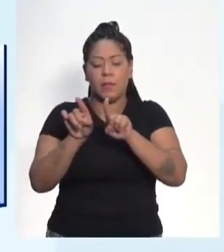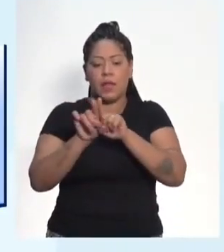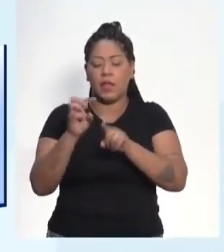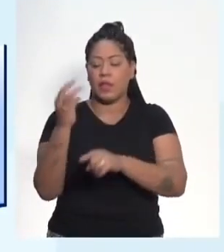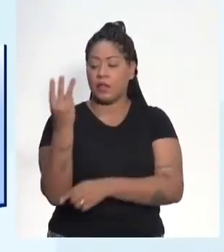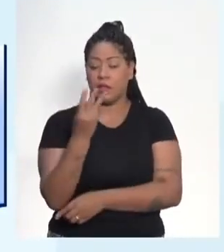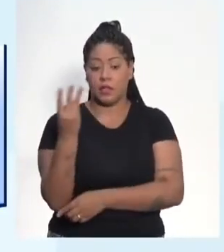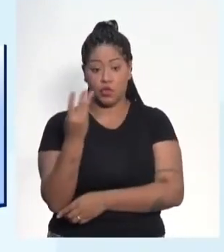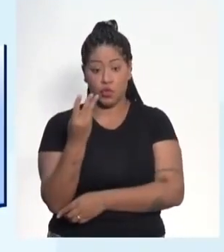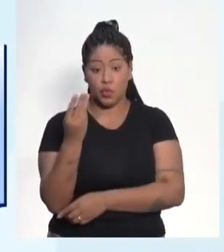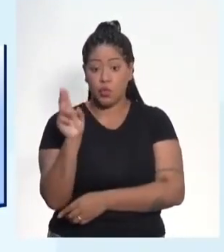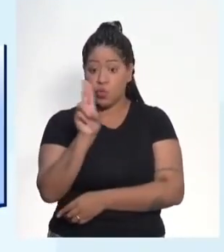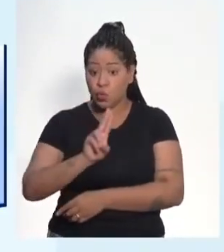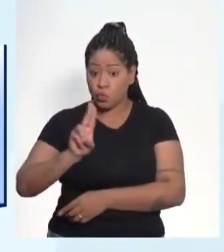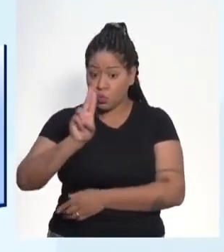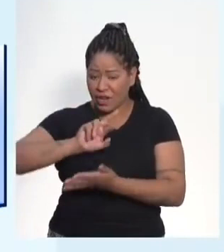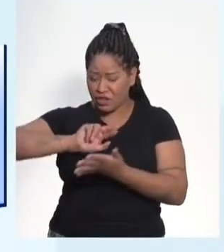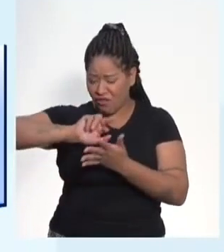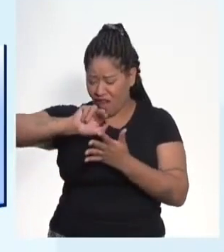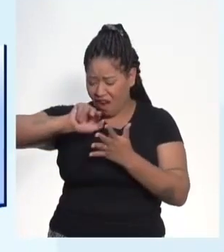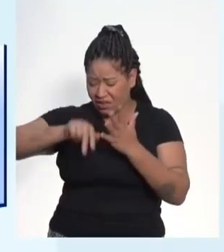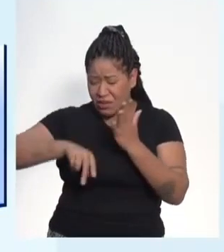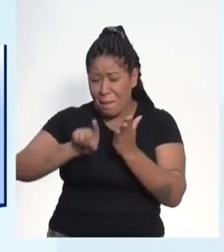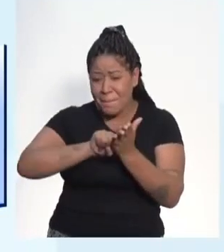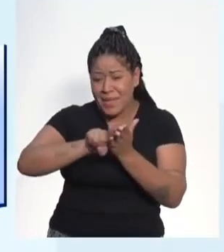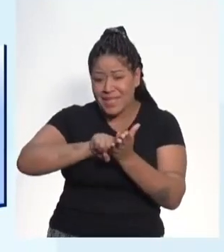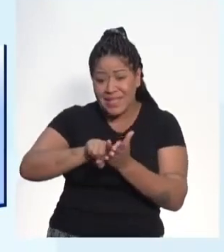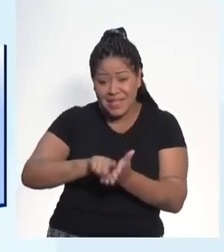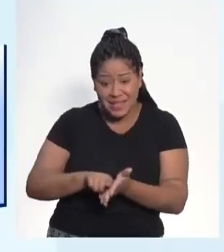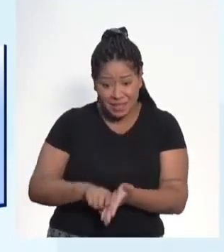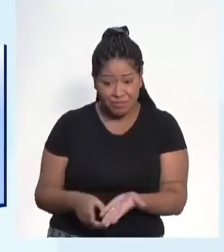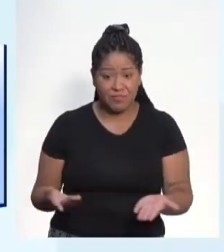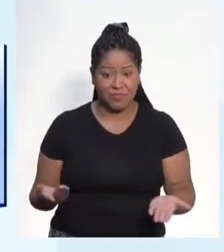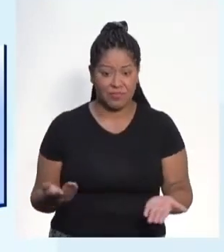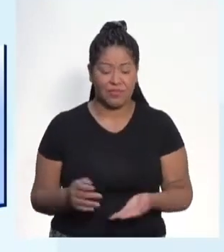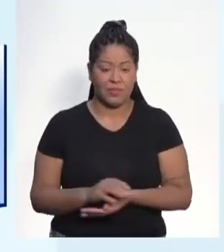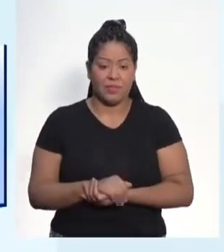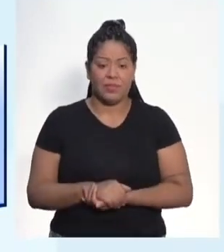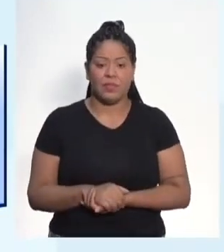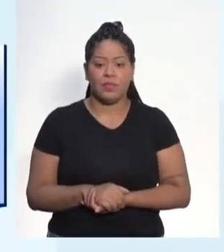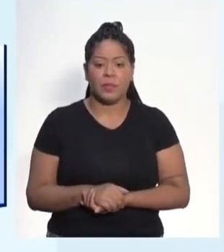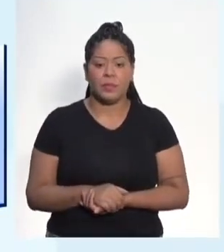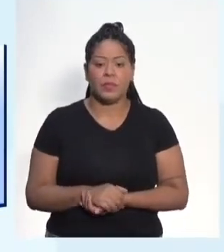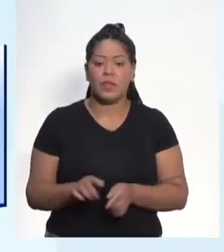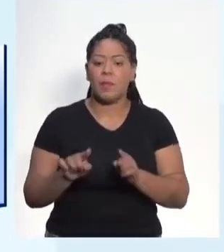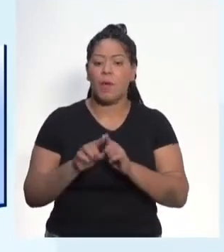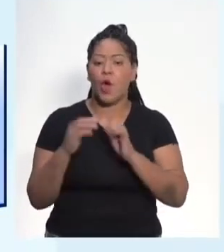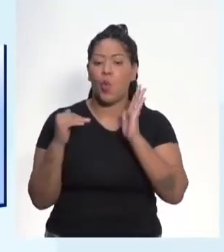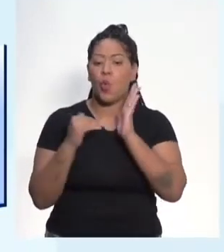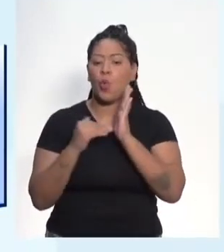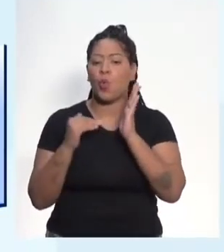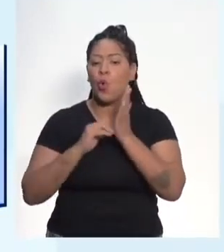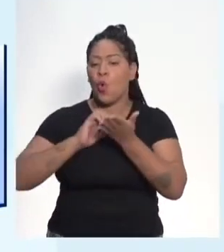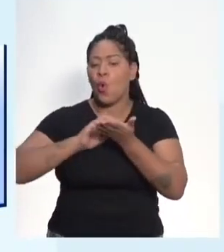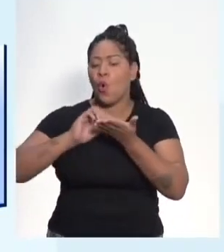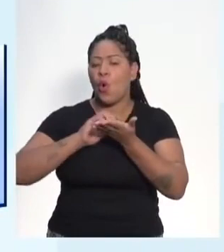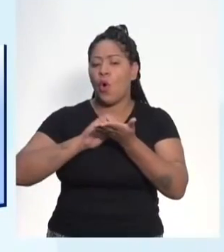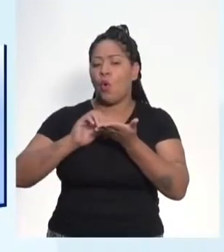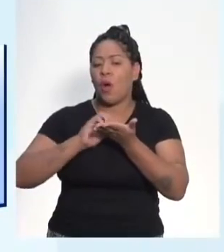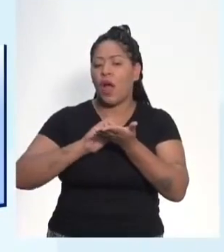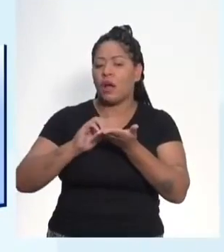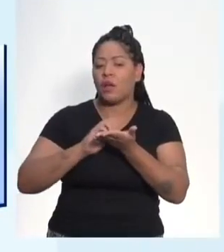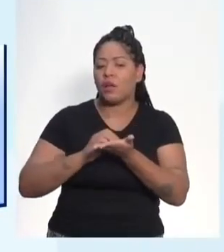a utilização em diversos tipos de pesquisas. Tá? E, para finalizar, o cálculo